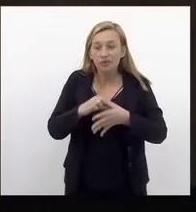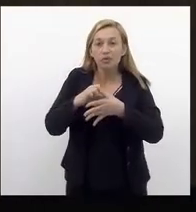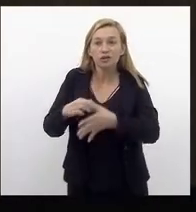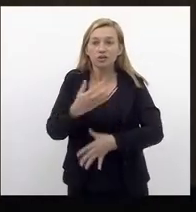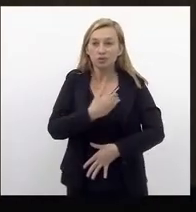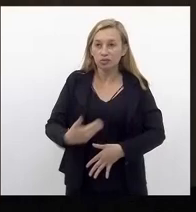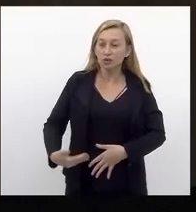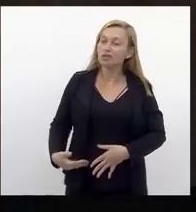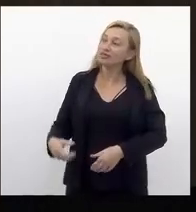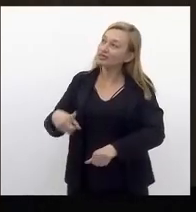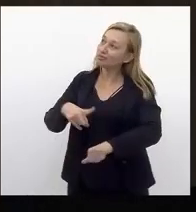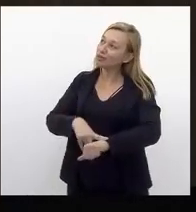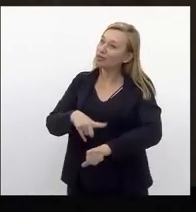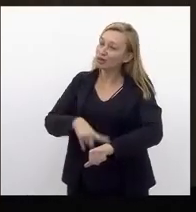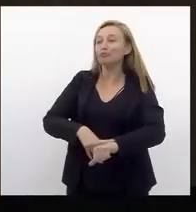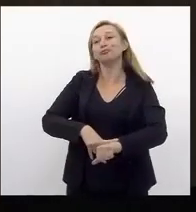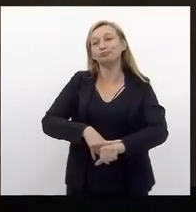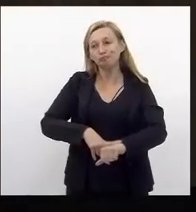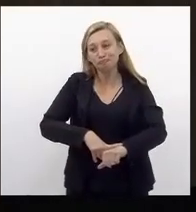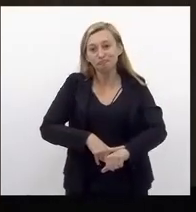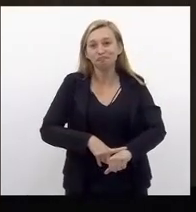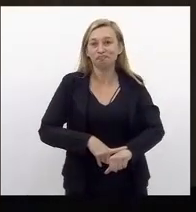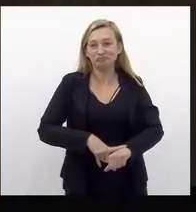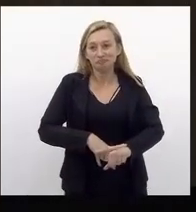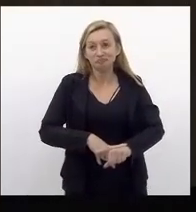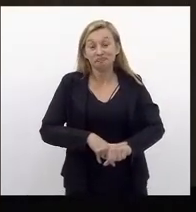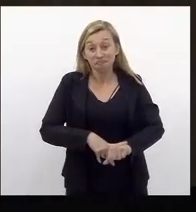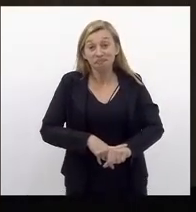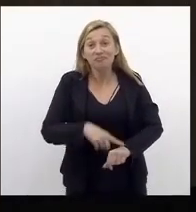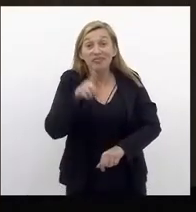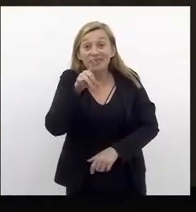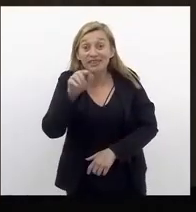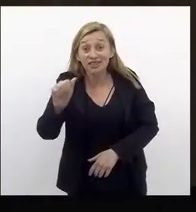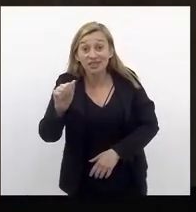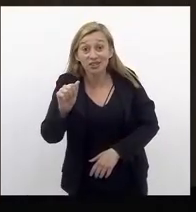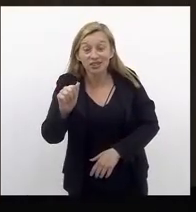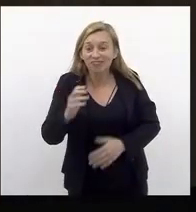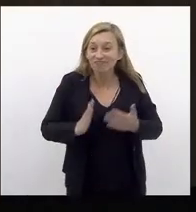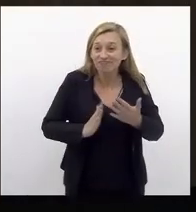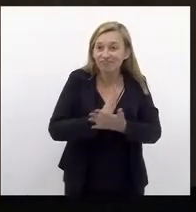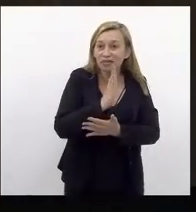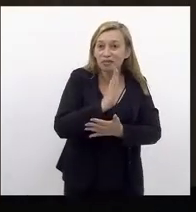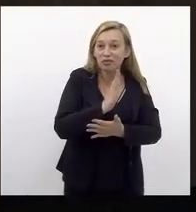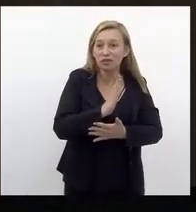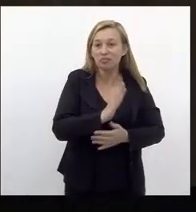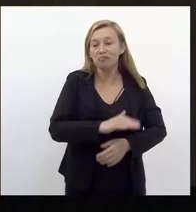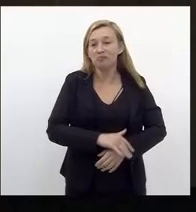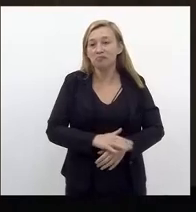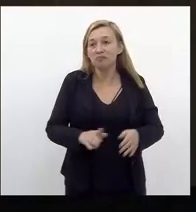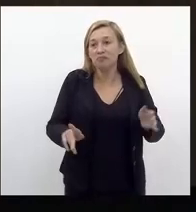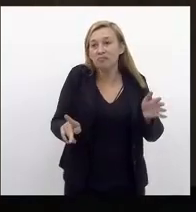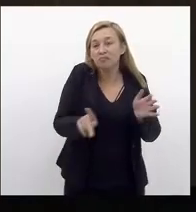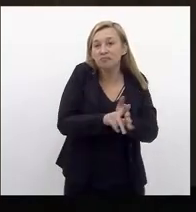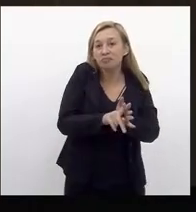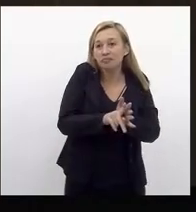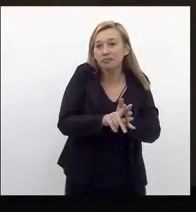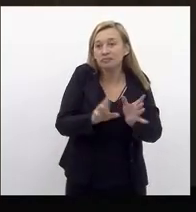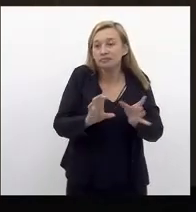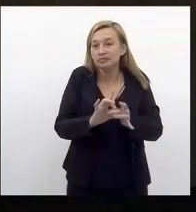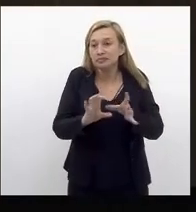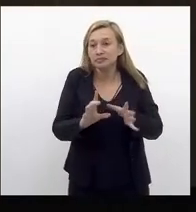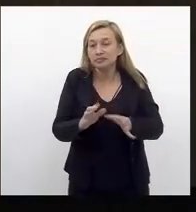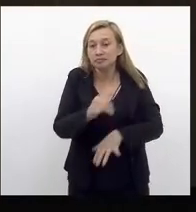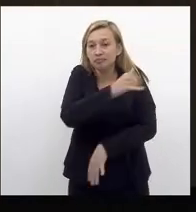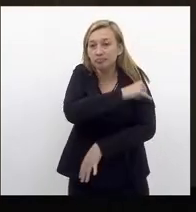líder do governo neste momento em que neste dia aprovamos o projeto que autoriza o Rio de